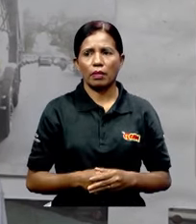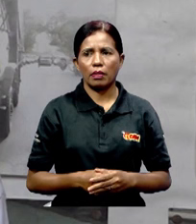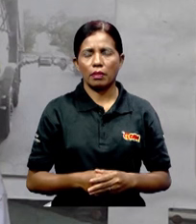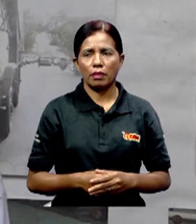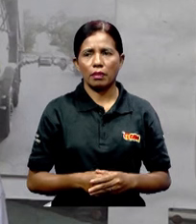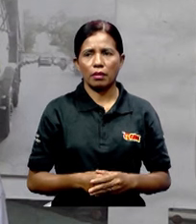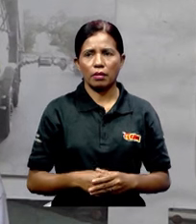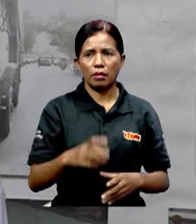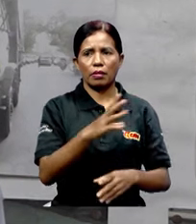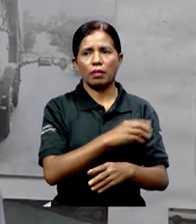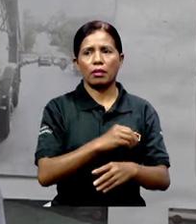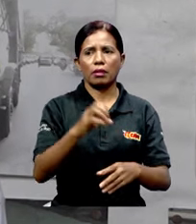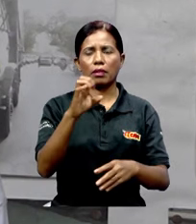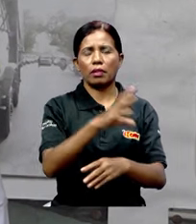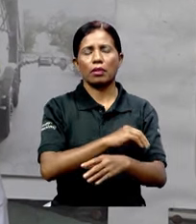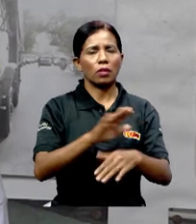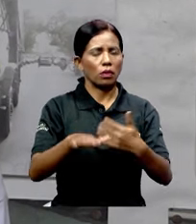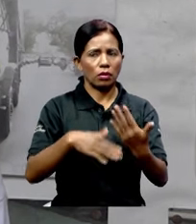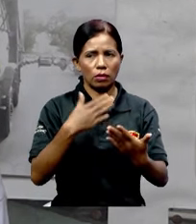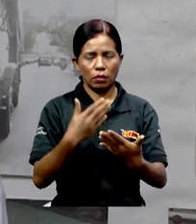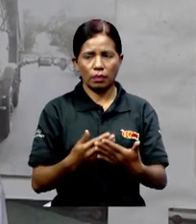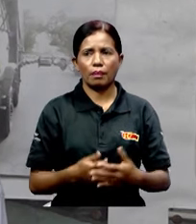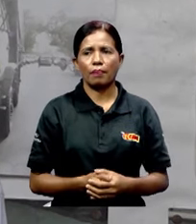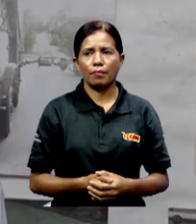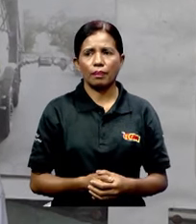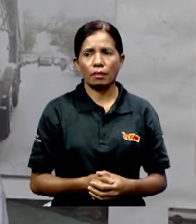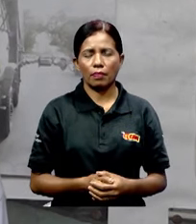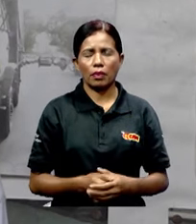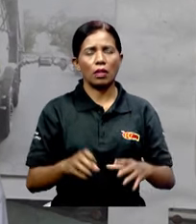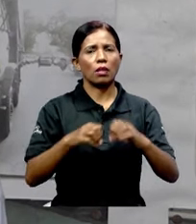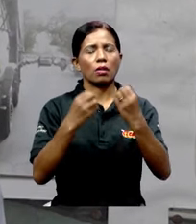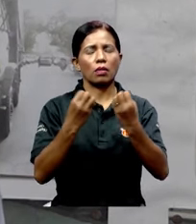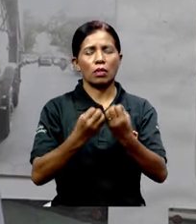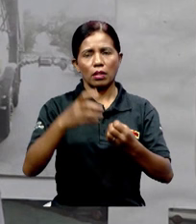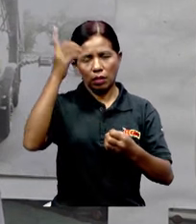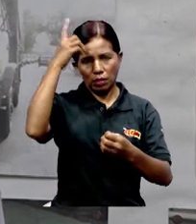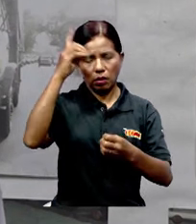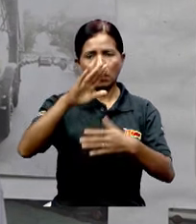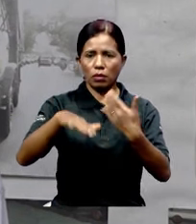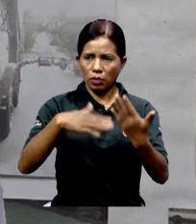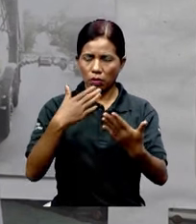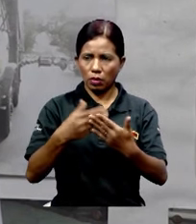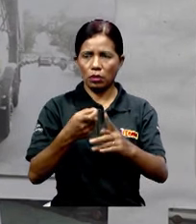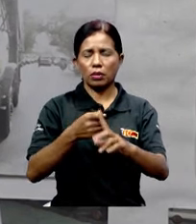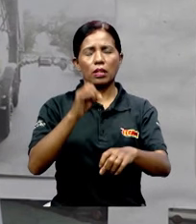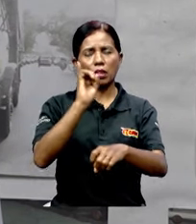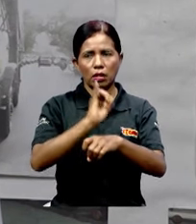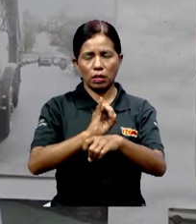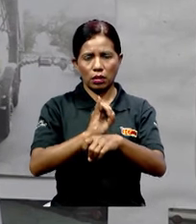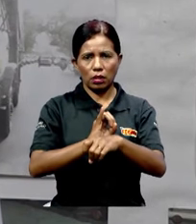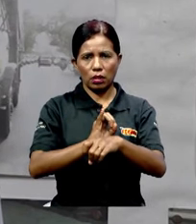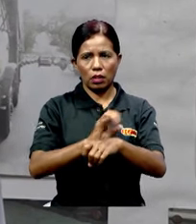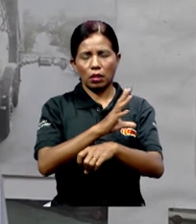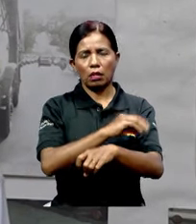República, nomos ba ex-tutelar Sirahoto, nomos órgão diplomático, husi parte Igreja, nomos